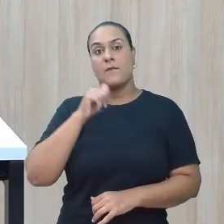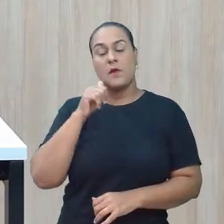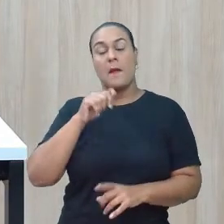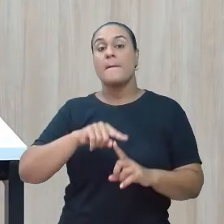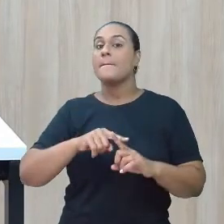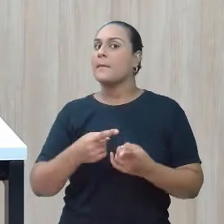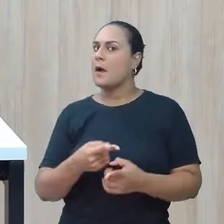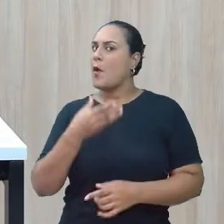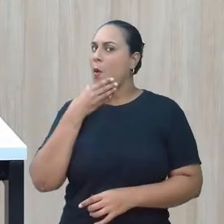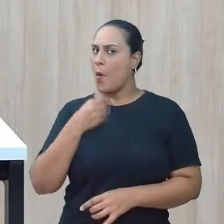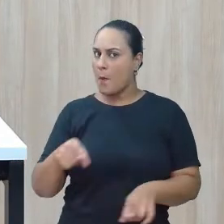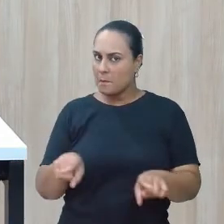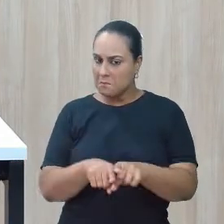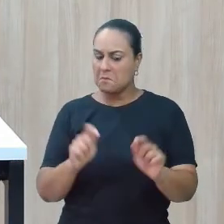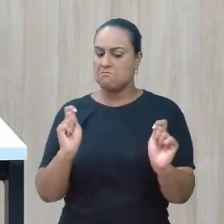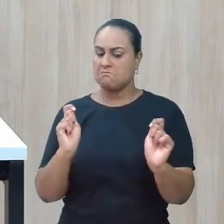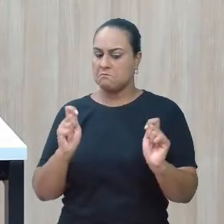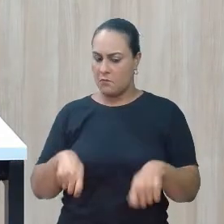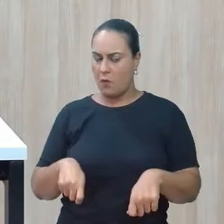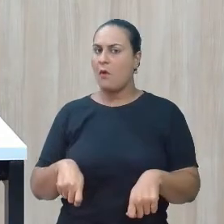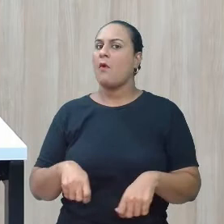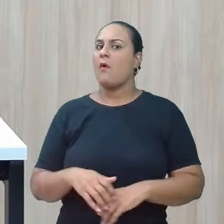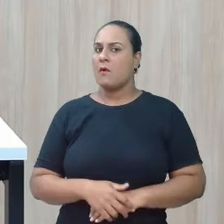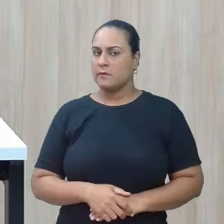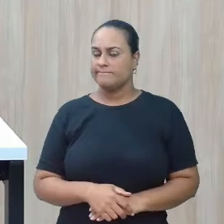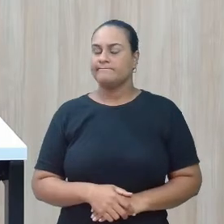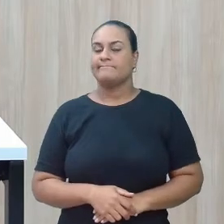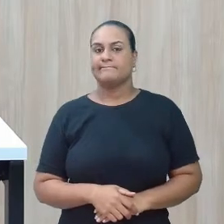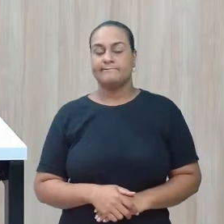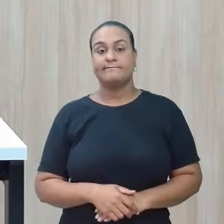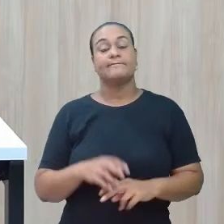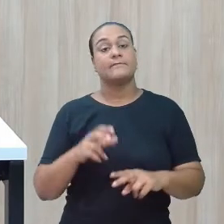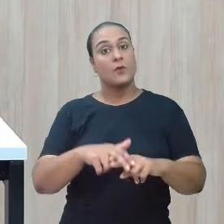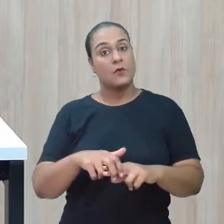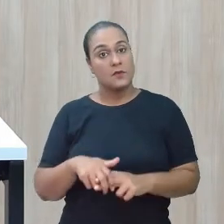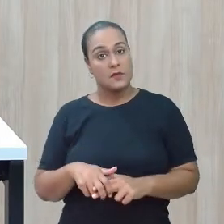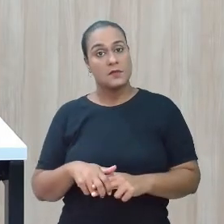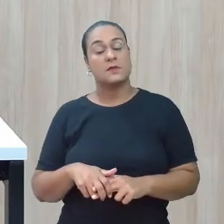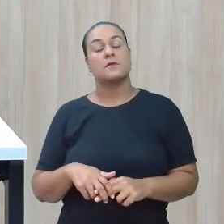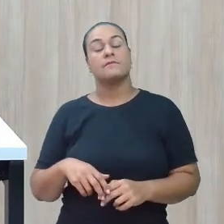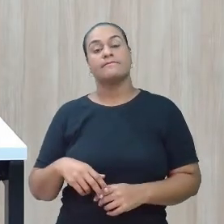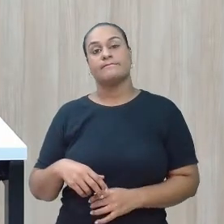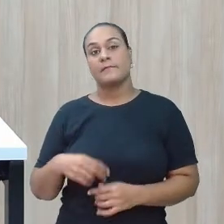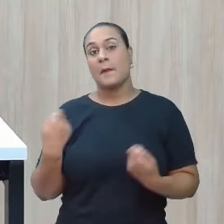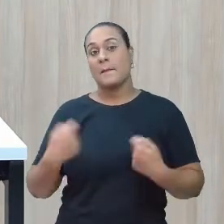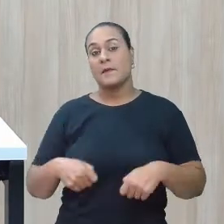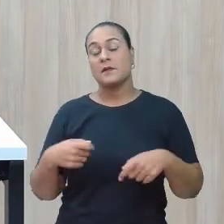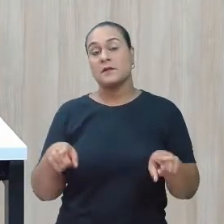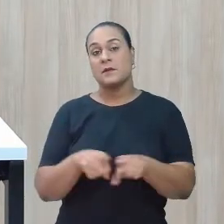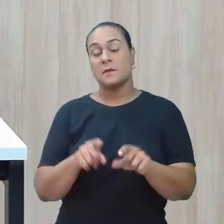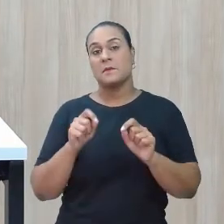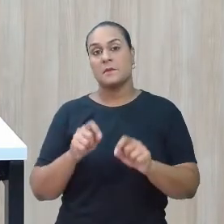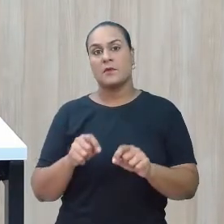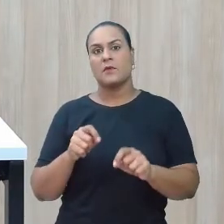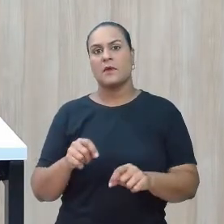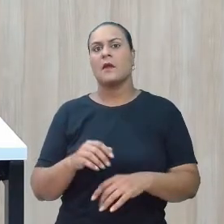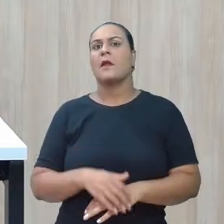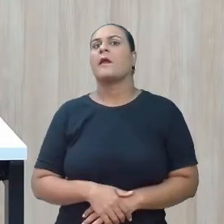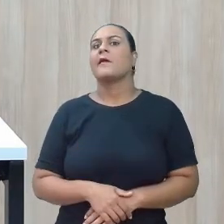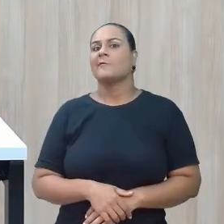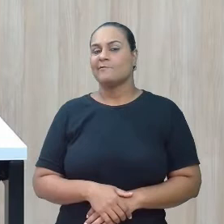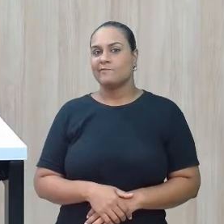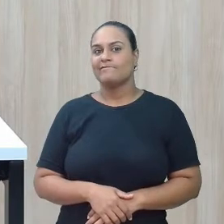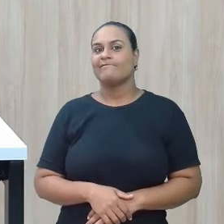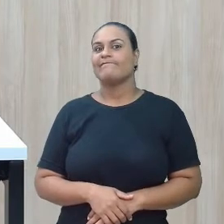homens também. Pode acontecer aí na mama dos homens. Por isso que nós precisamos também alertar os homens da